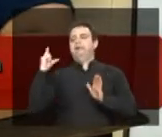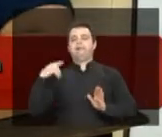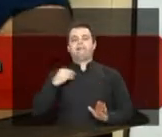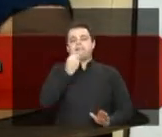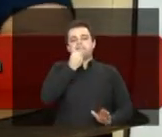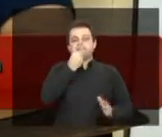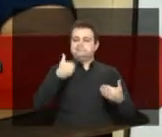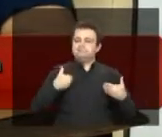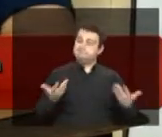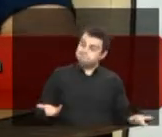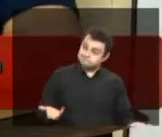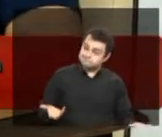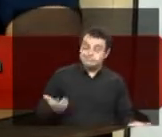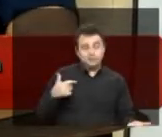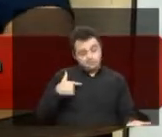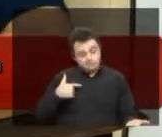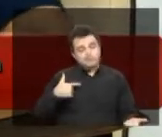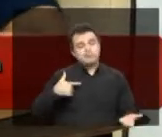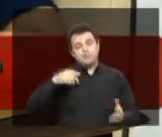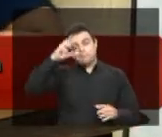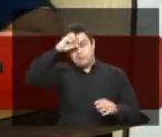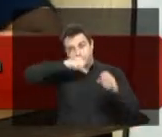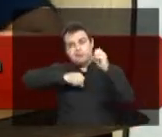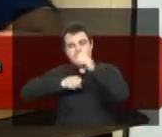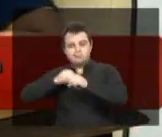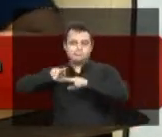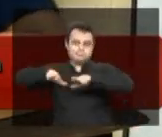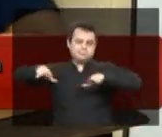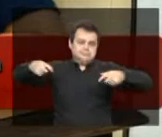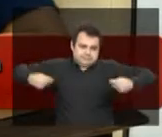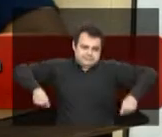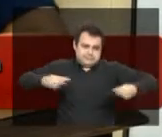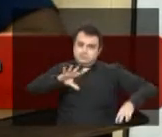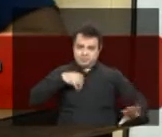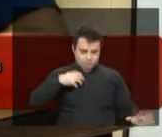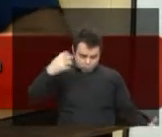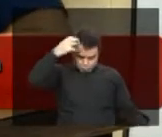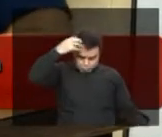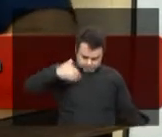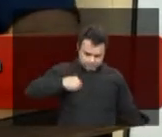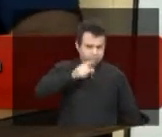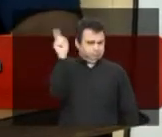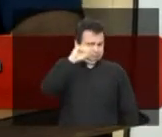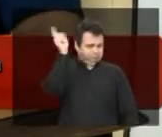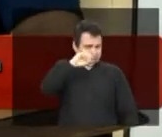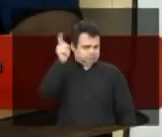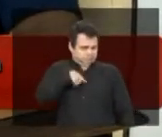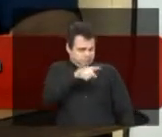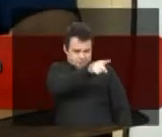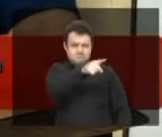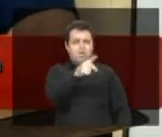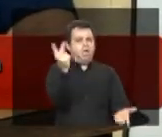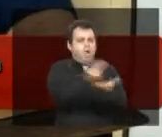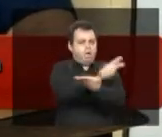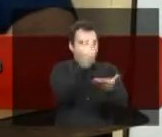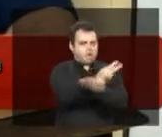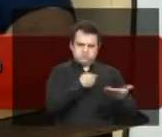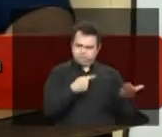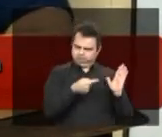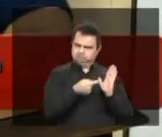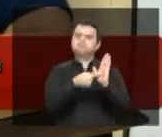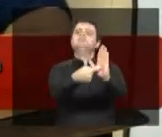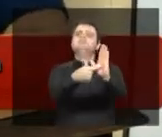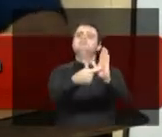a gente está aqui para aprender, mas tem coisa que eu não posso assumir a culpa. Eu estou aqui para a gente apontar os erros e também para esclarecê-los,